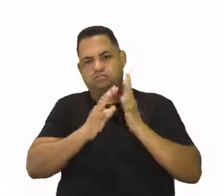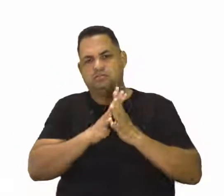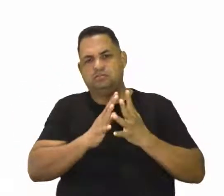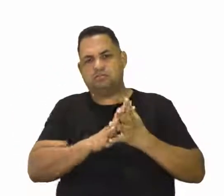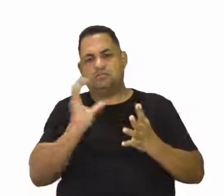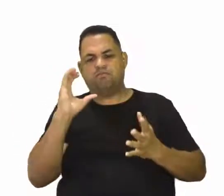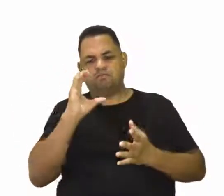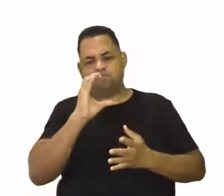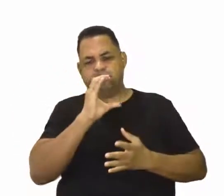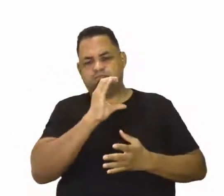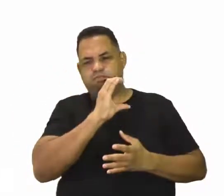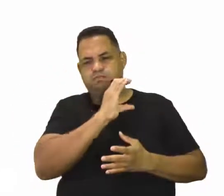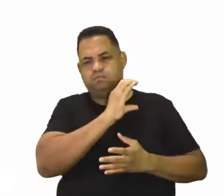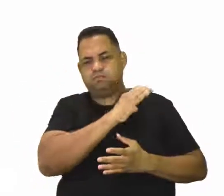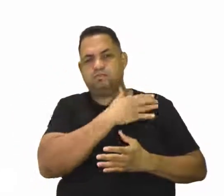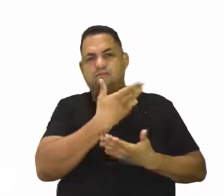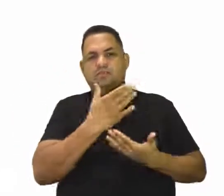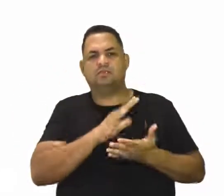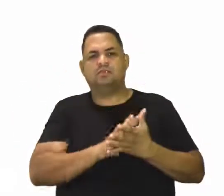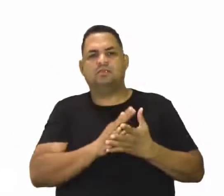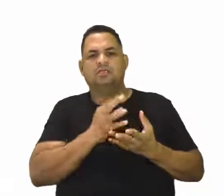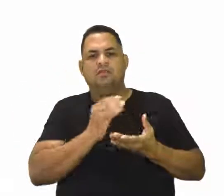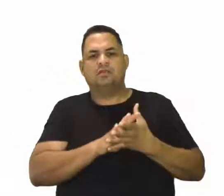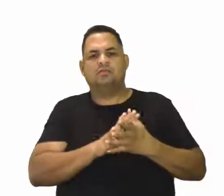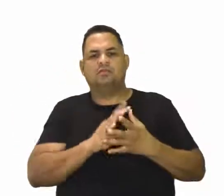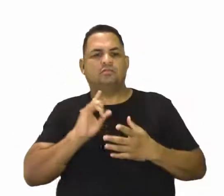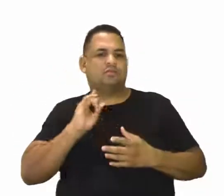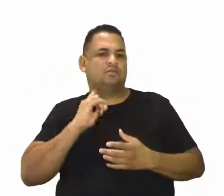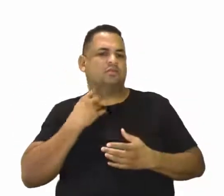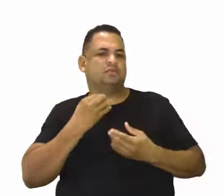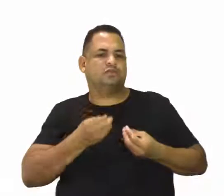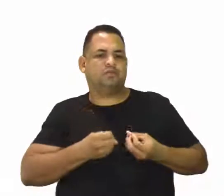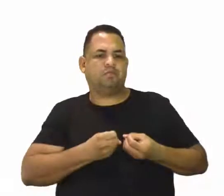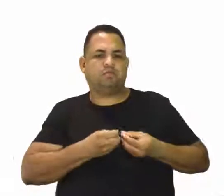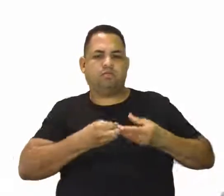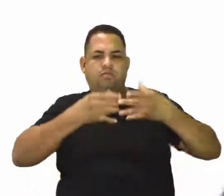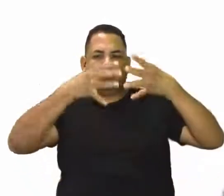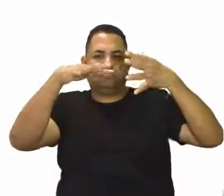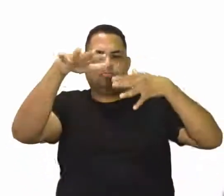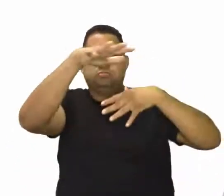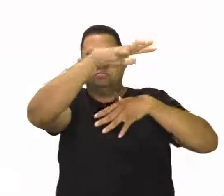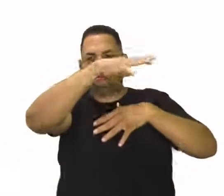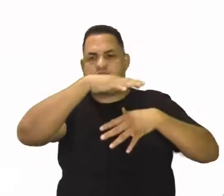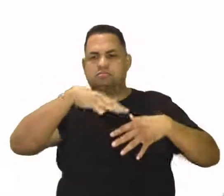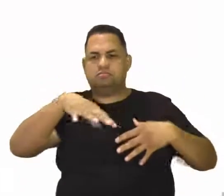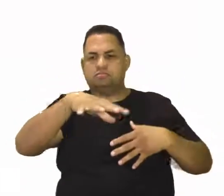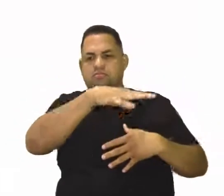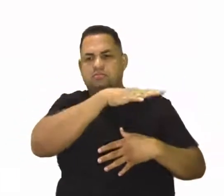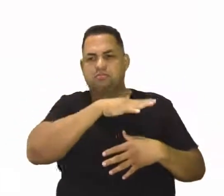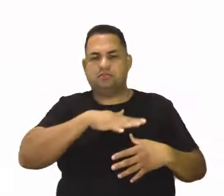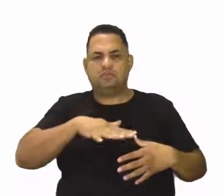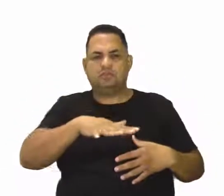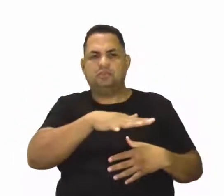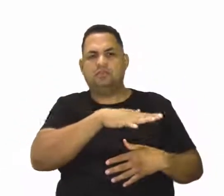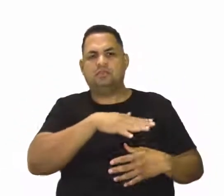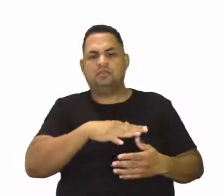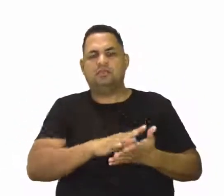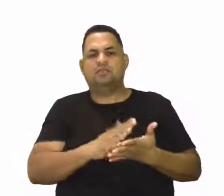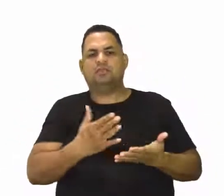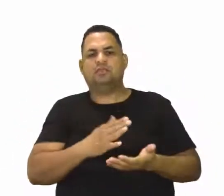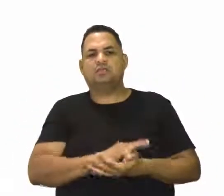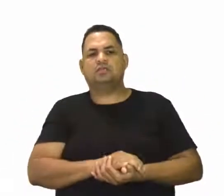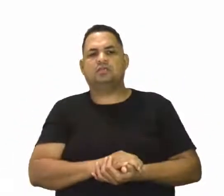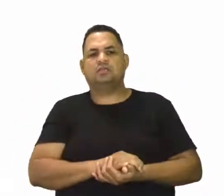estava quente todo estava aqui a poeira que levantou terrível terrível mesmo a